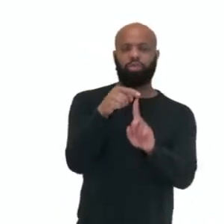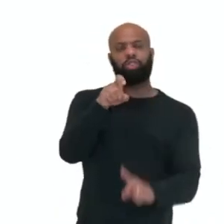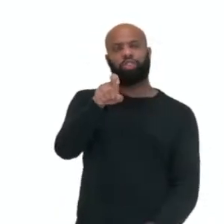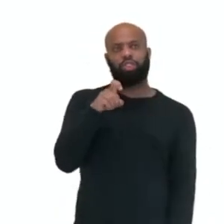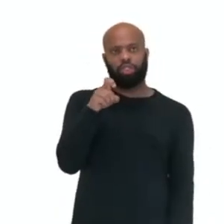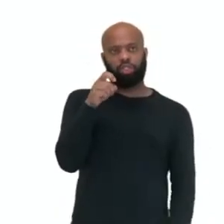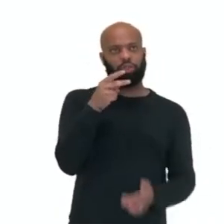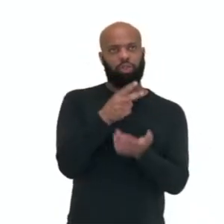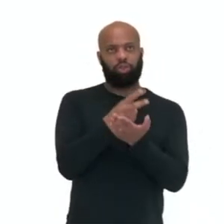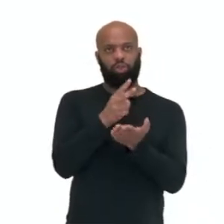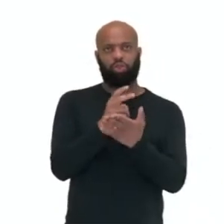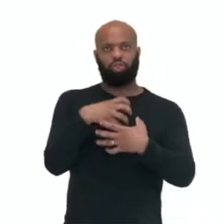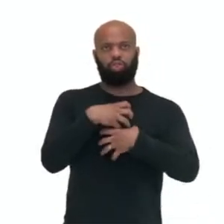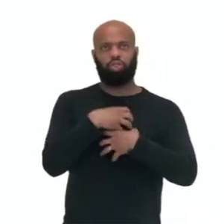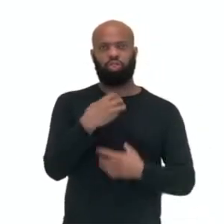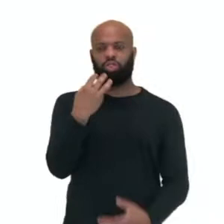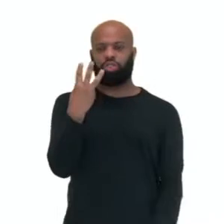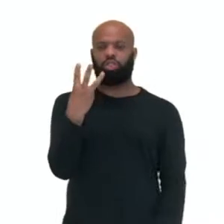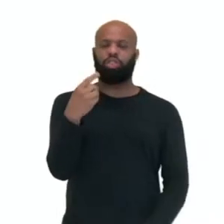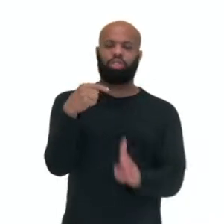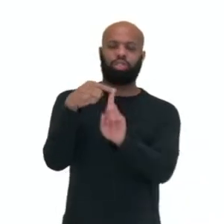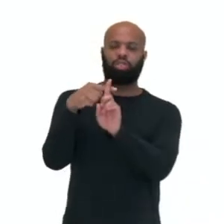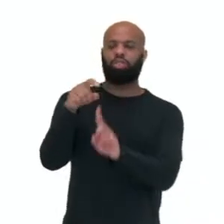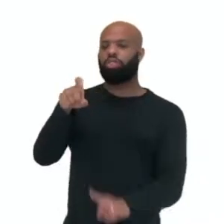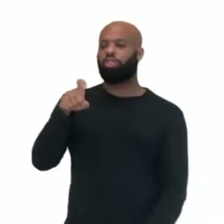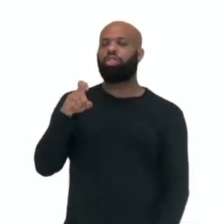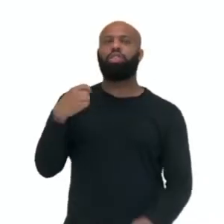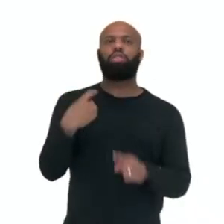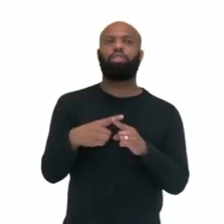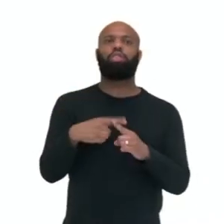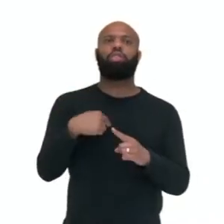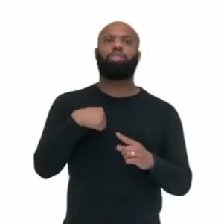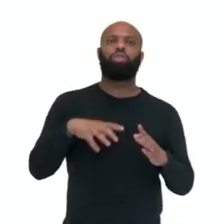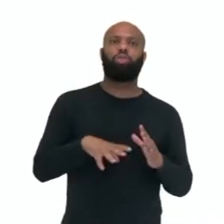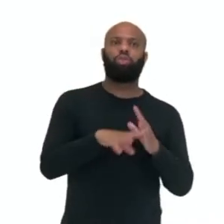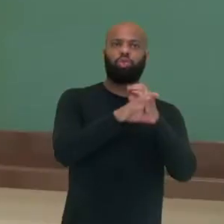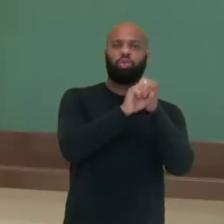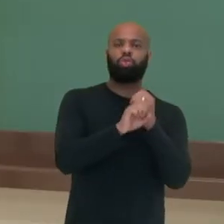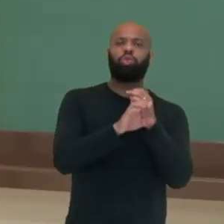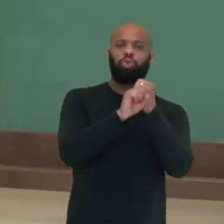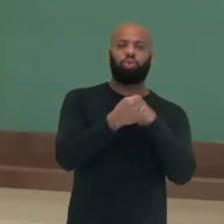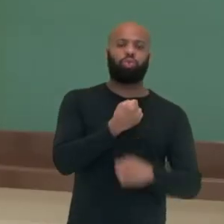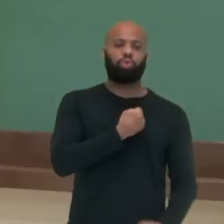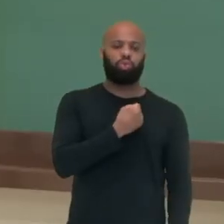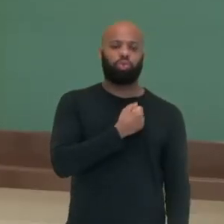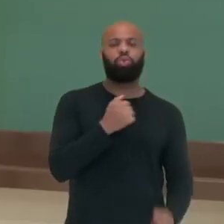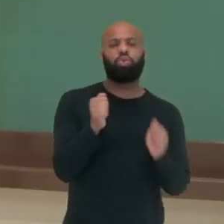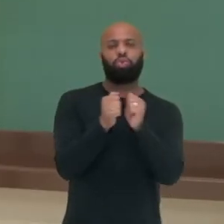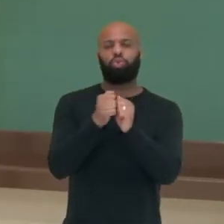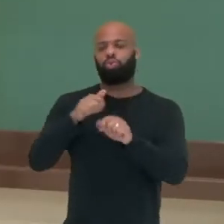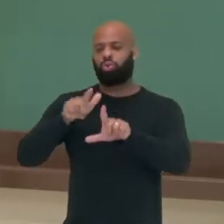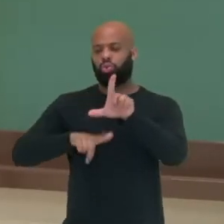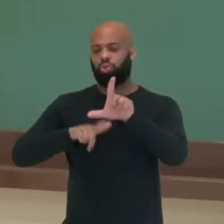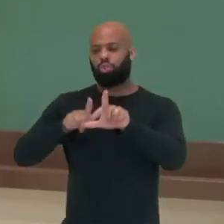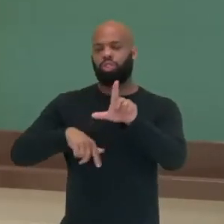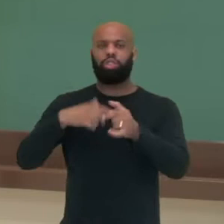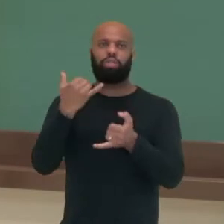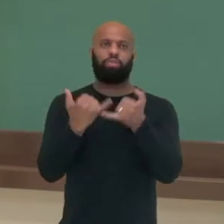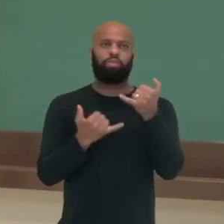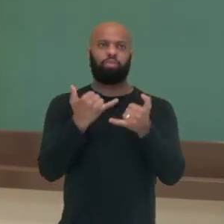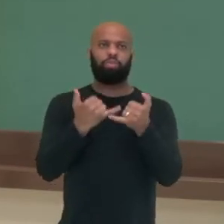mais x, né? Porque eu somo a parte que é número e a parte que é letra. Muito similar ao que a gente vai